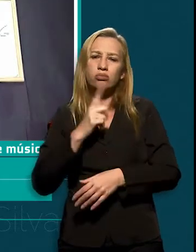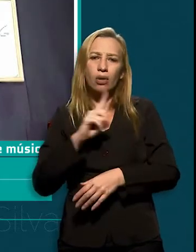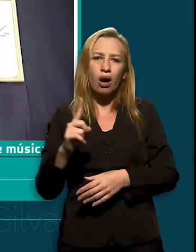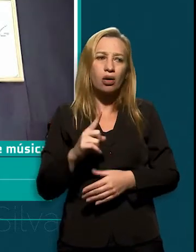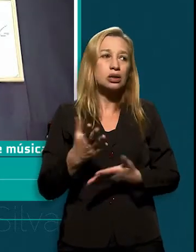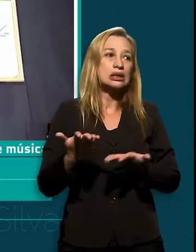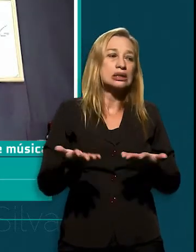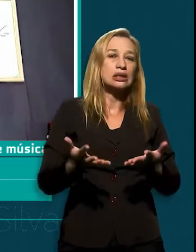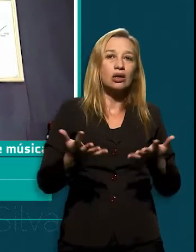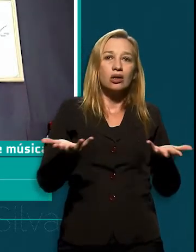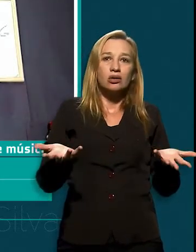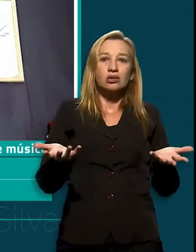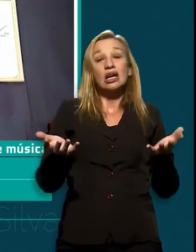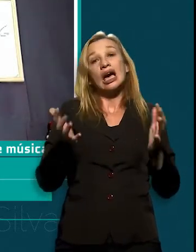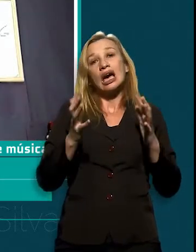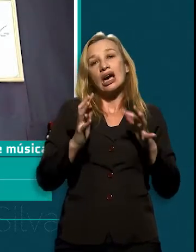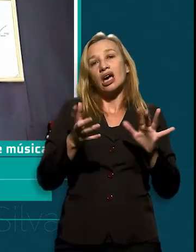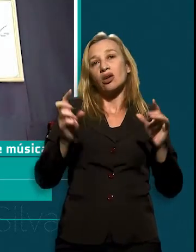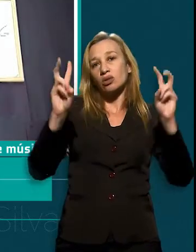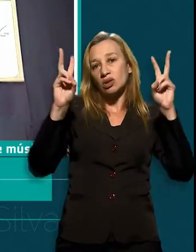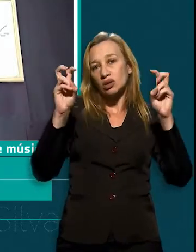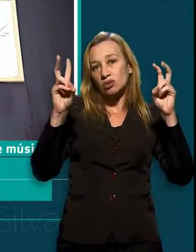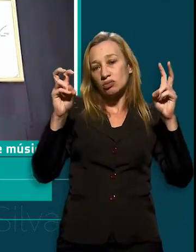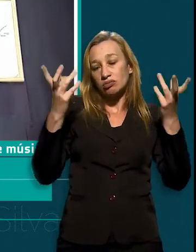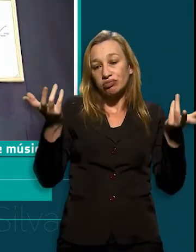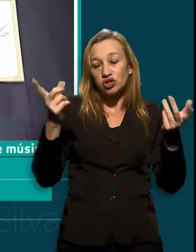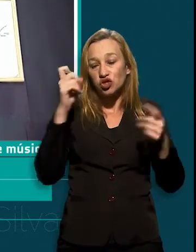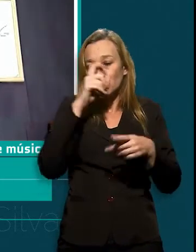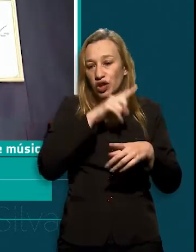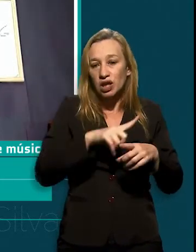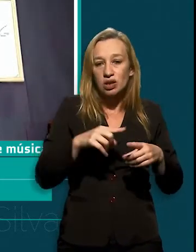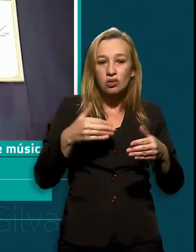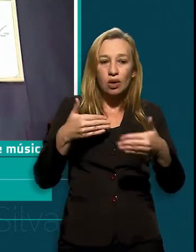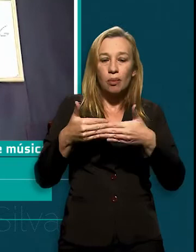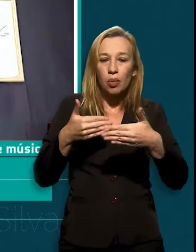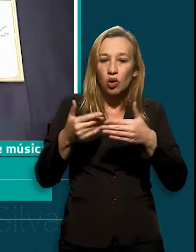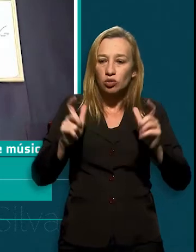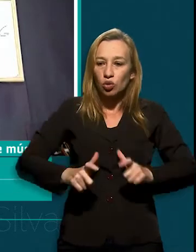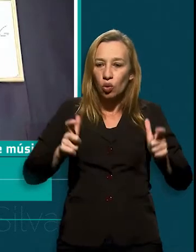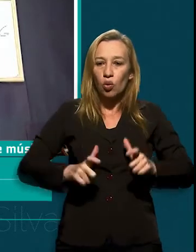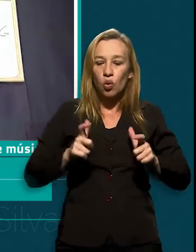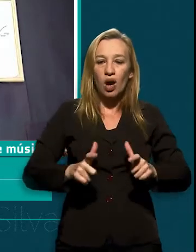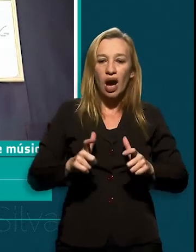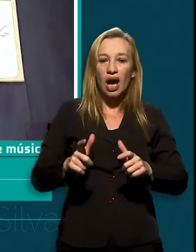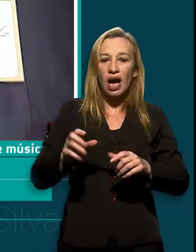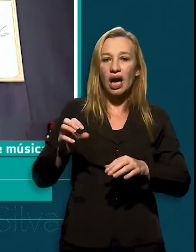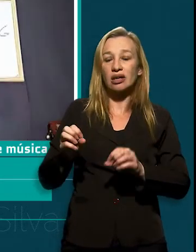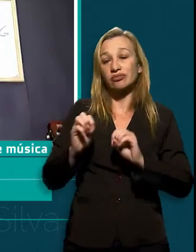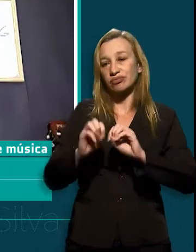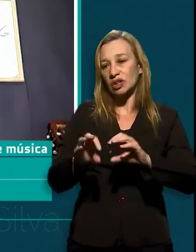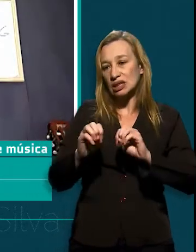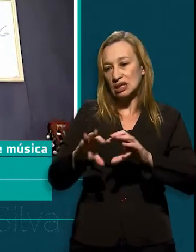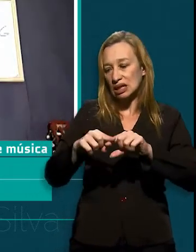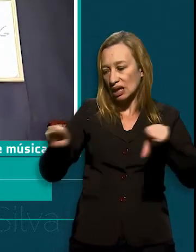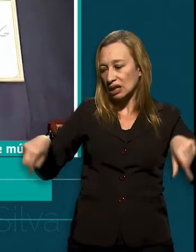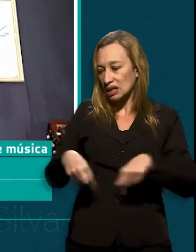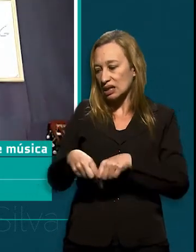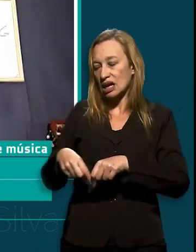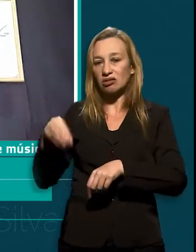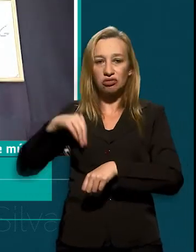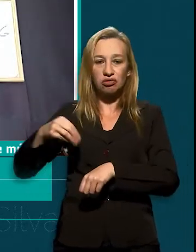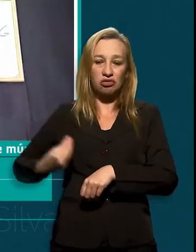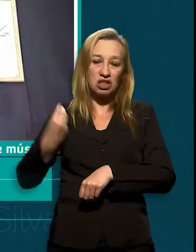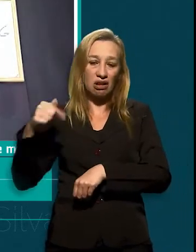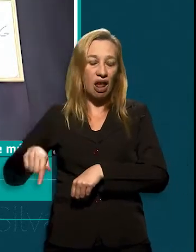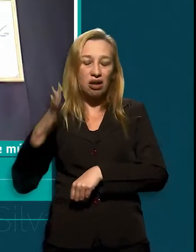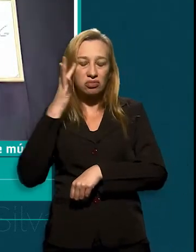para todo mundo, porque a gente fica num ambiente fechado e muito próximo. Então, dar as aulas presenciais é uma coisa que hoje